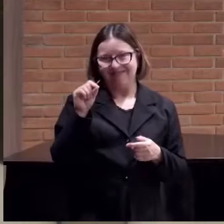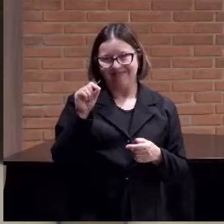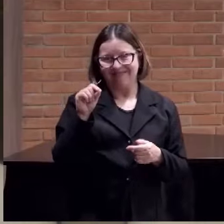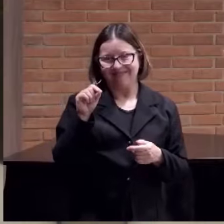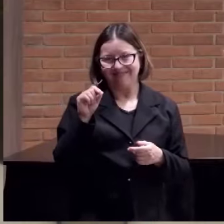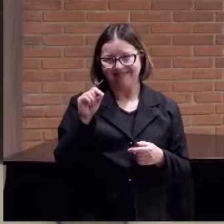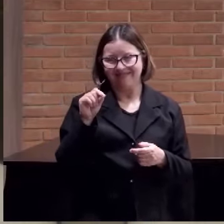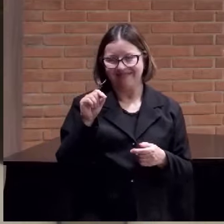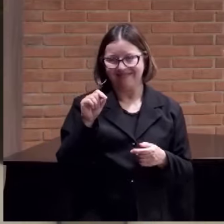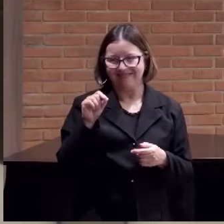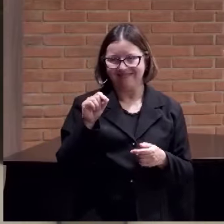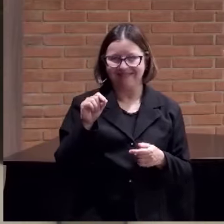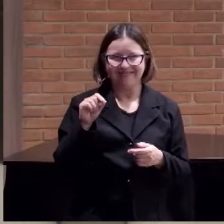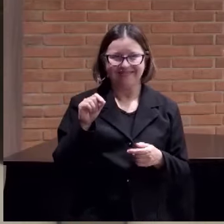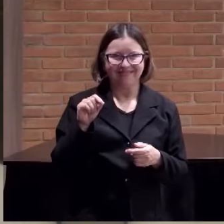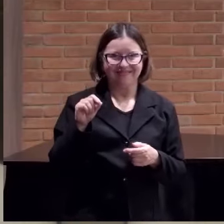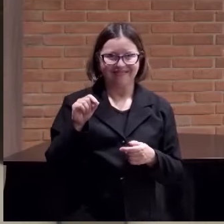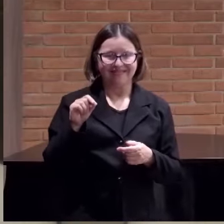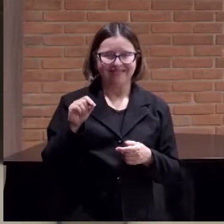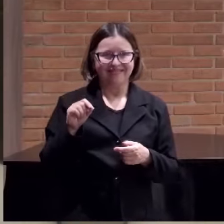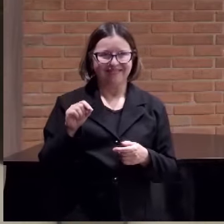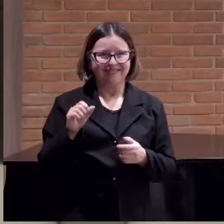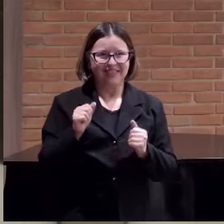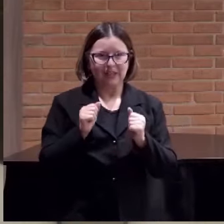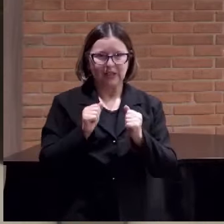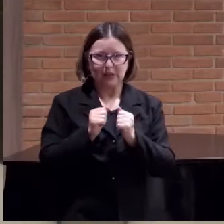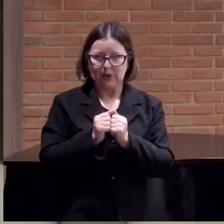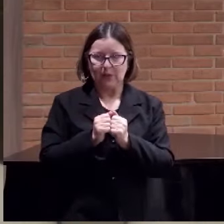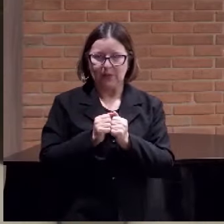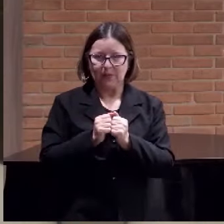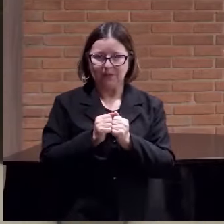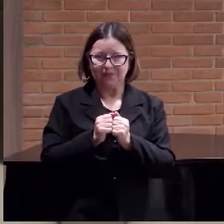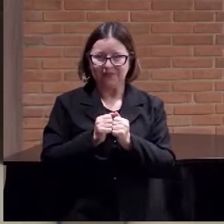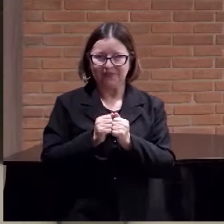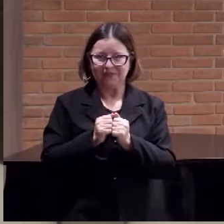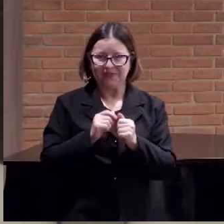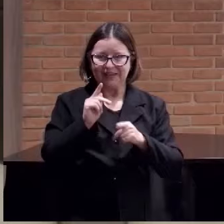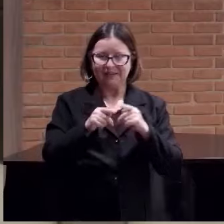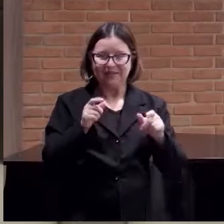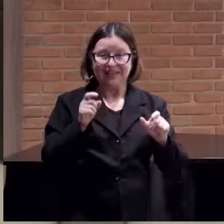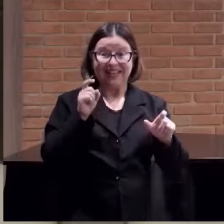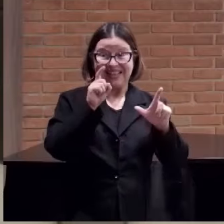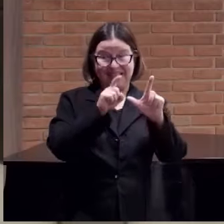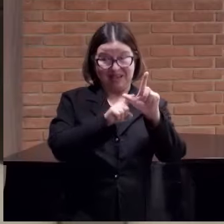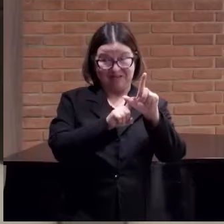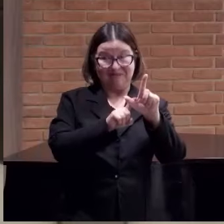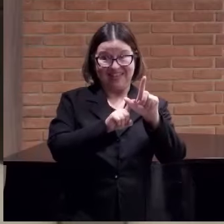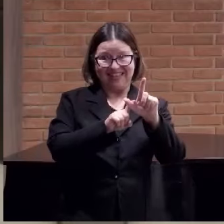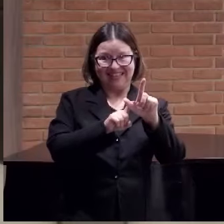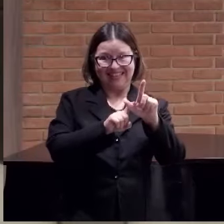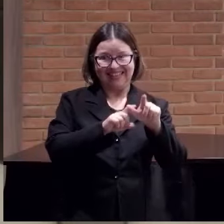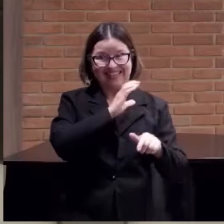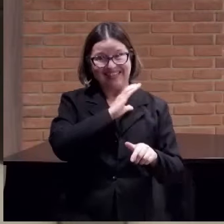Com aqueles que dependem da suficiência de Cristo e que não terão